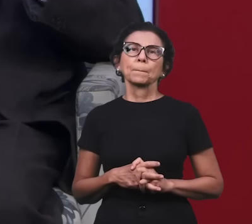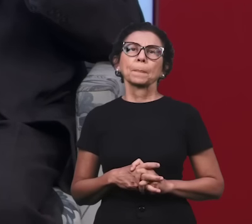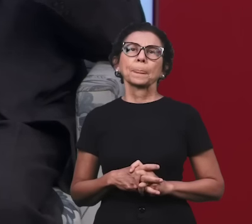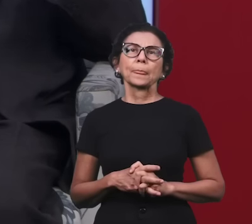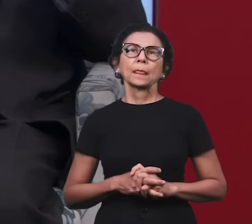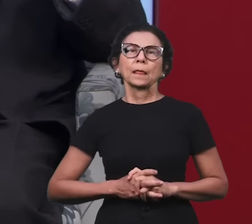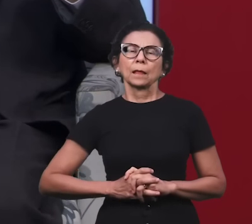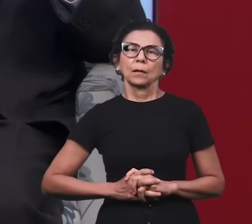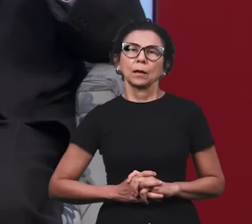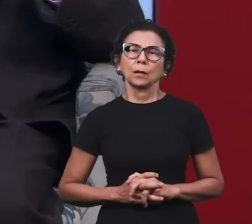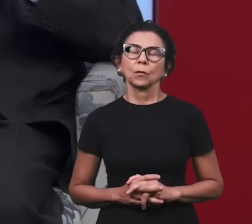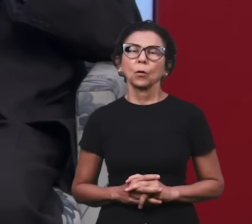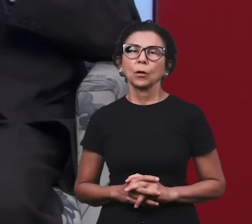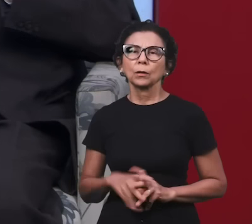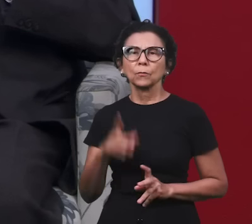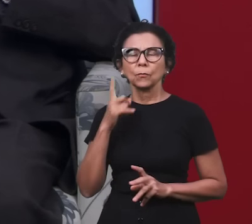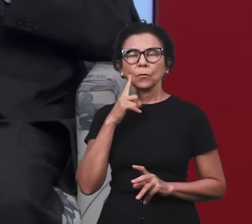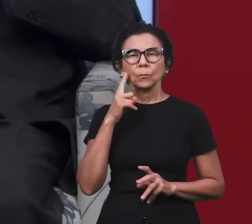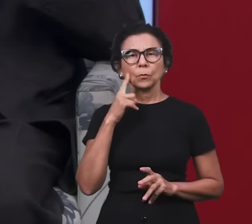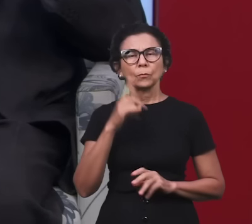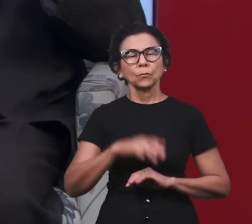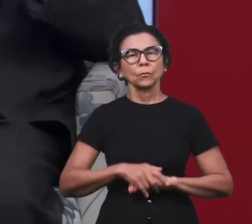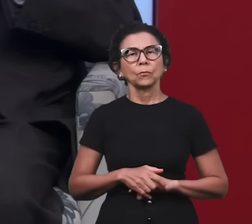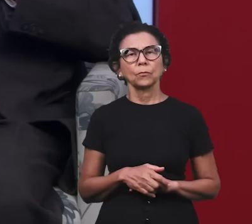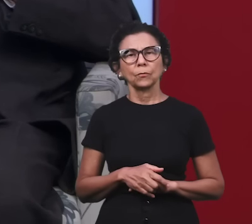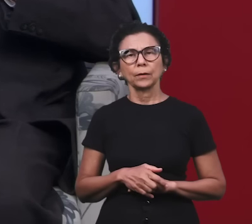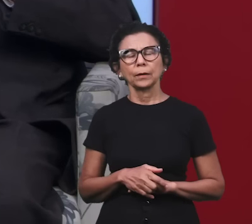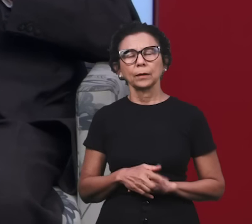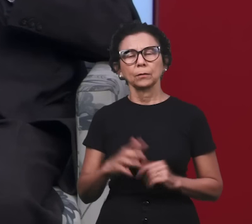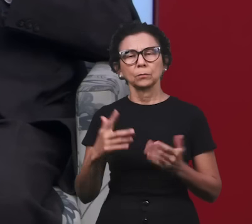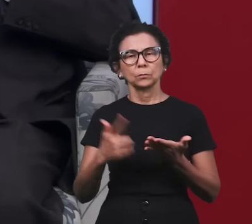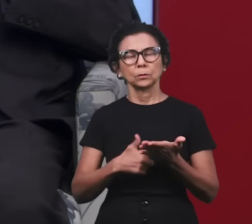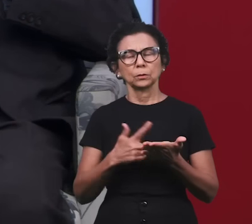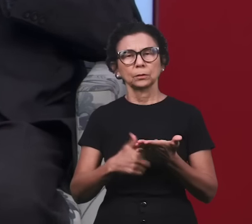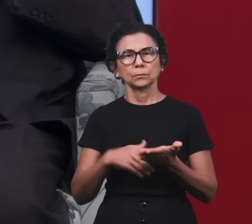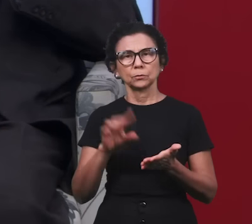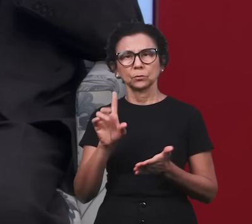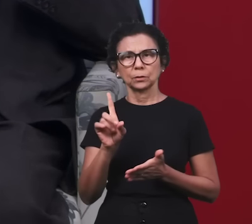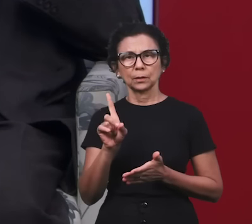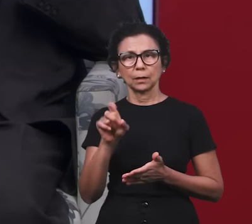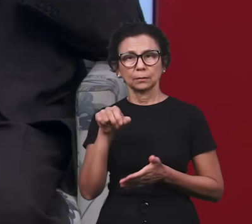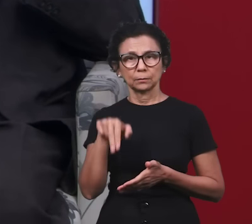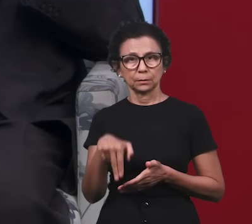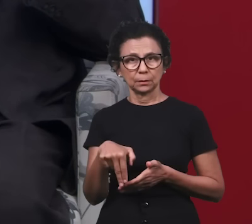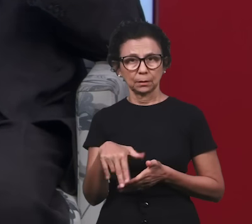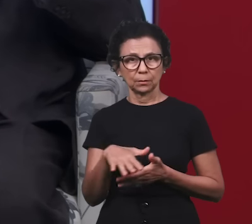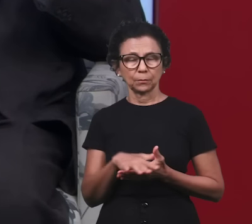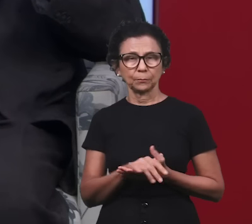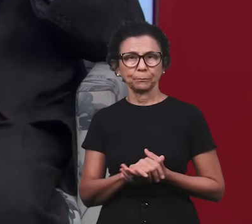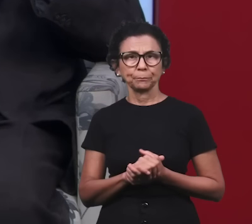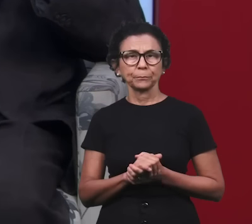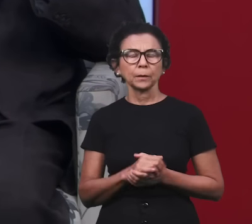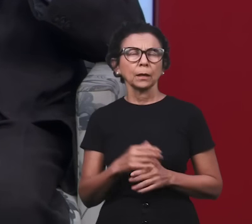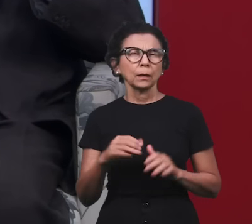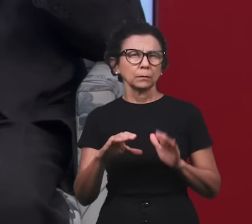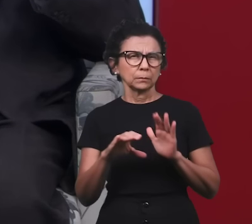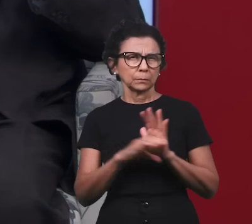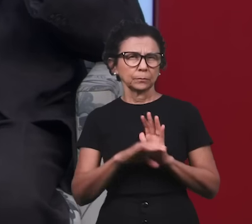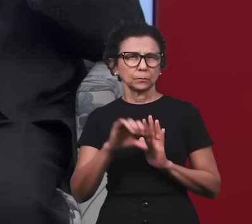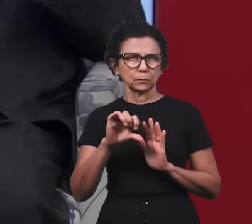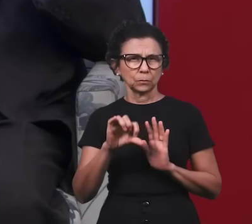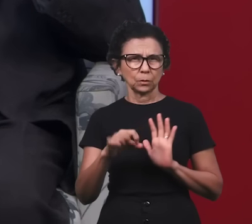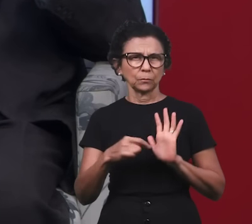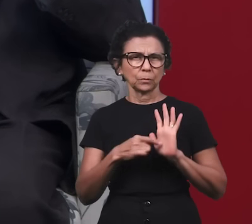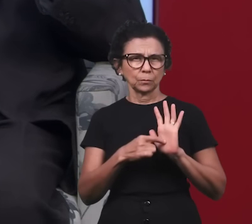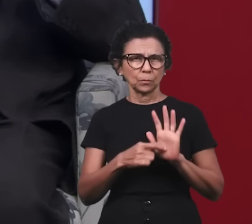de forma leve, no livro de Daniel. Porque no capítulo 9, que fala